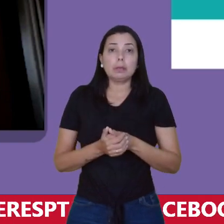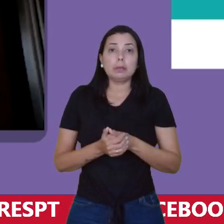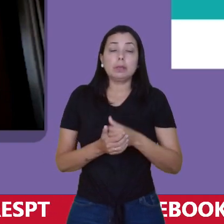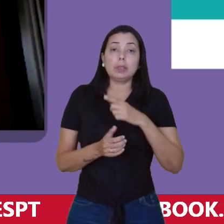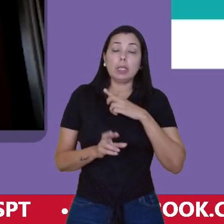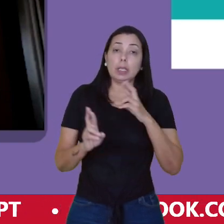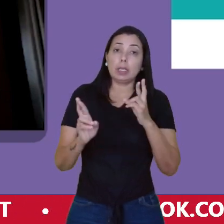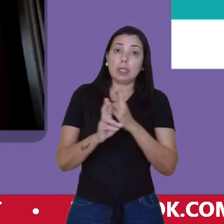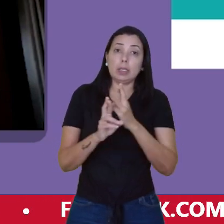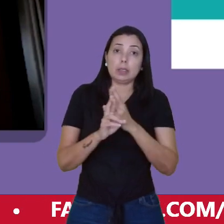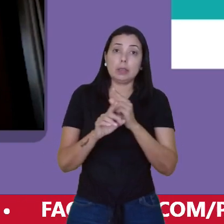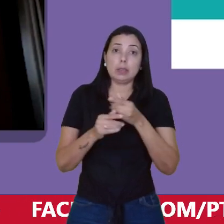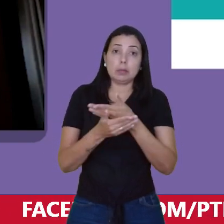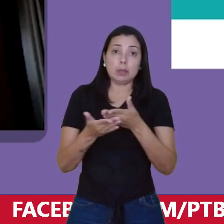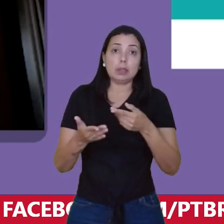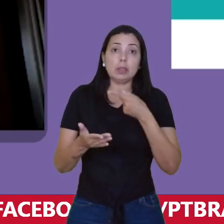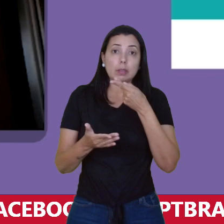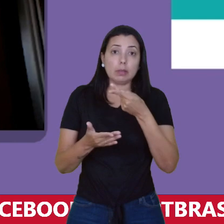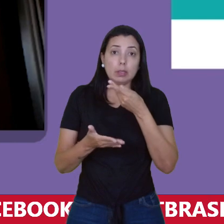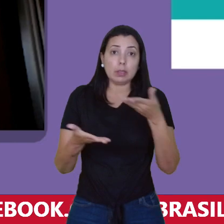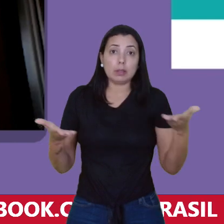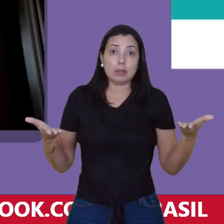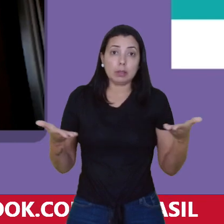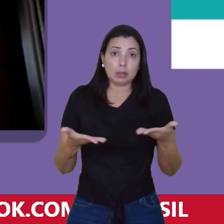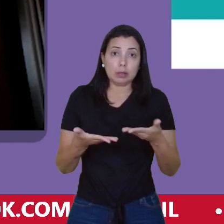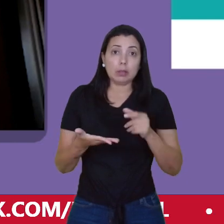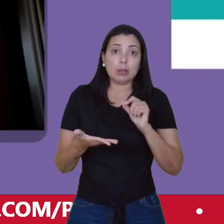ver com isso que nós estamos falando,